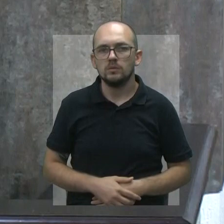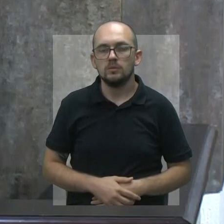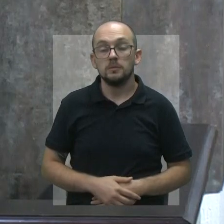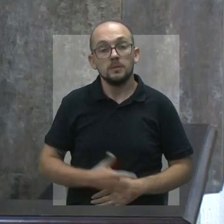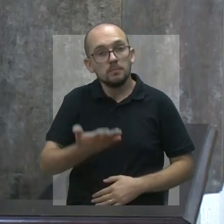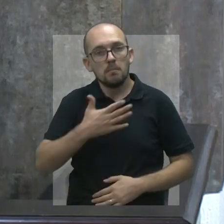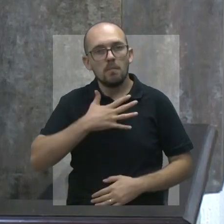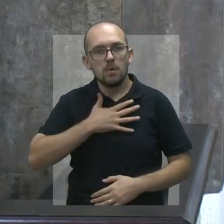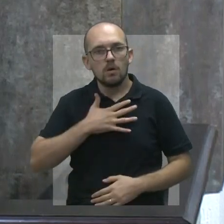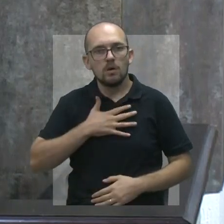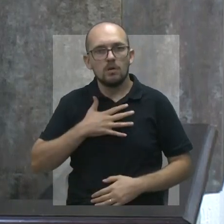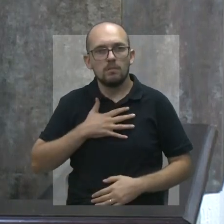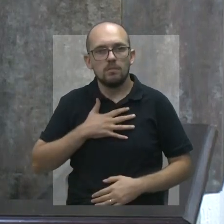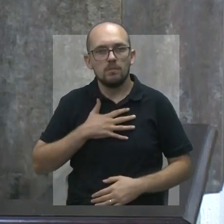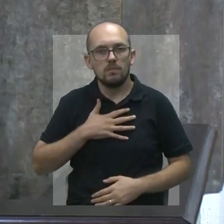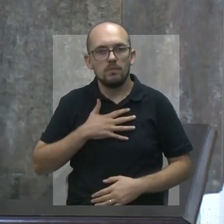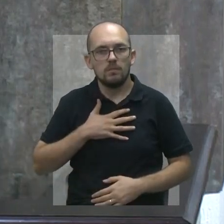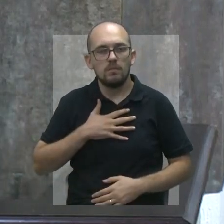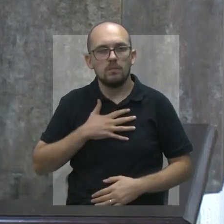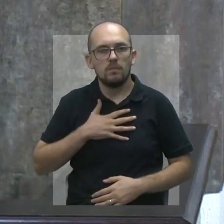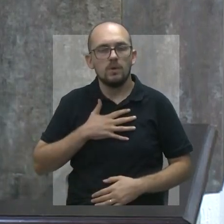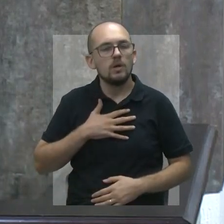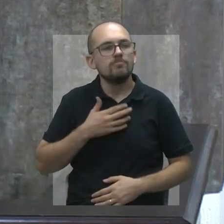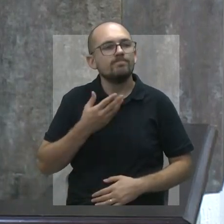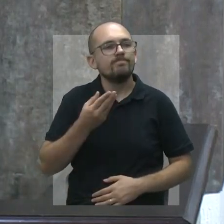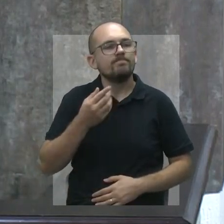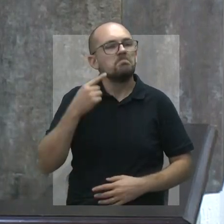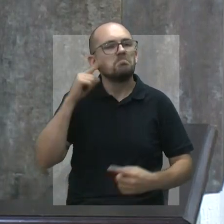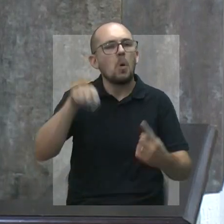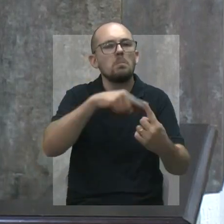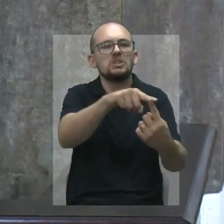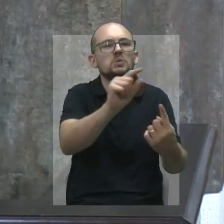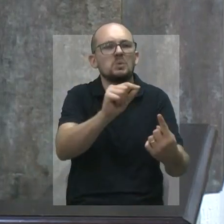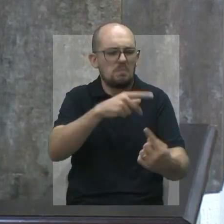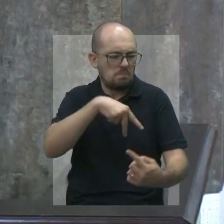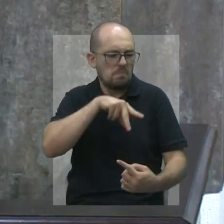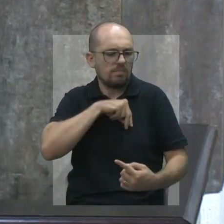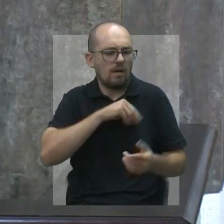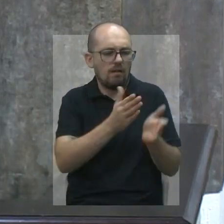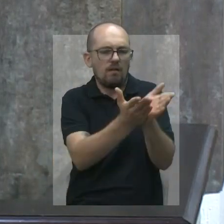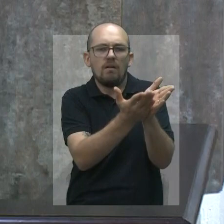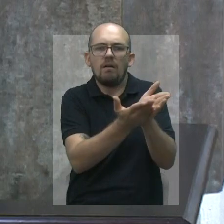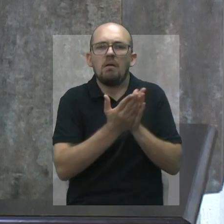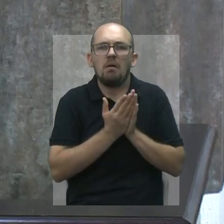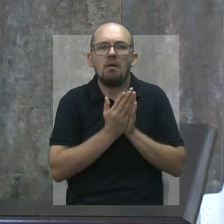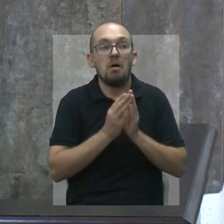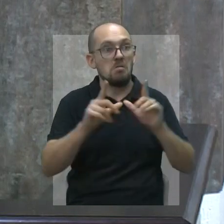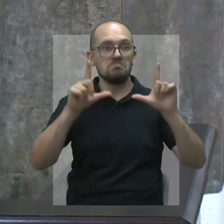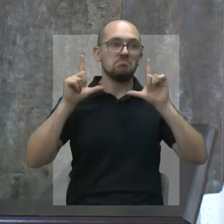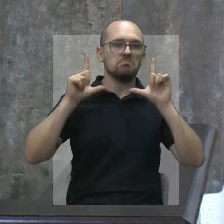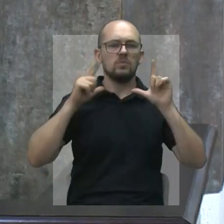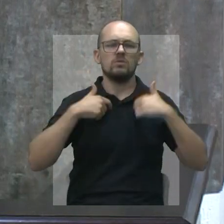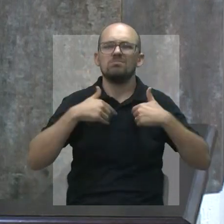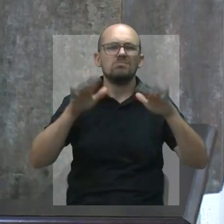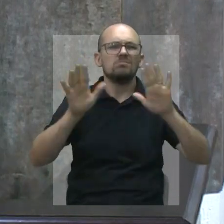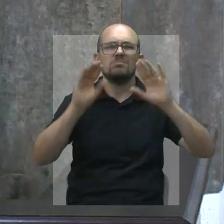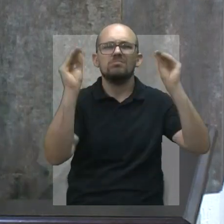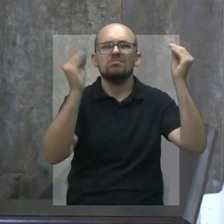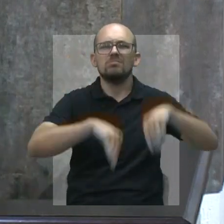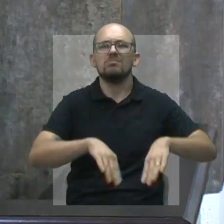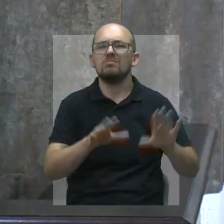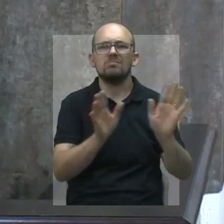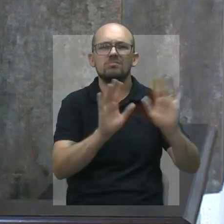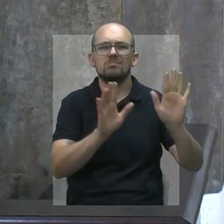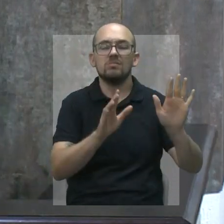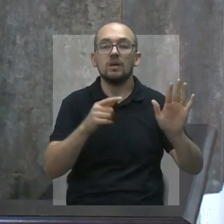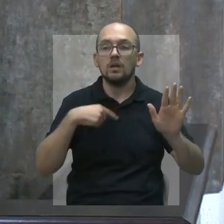mim, nunca foi o intuito receber uma medalha, estar doando sangue. Porque quando nós fazemos